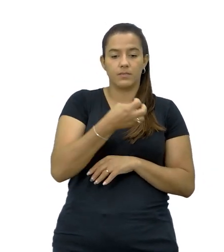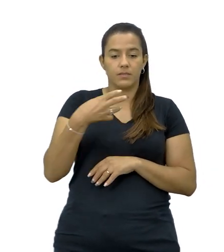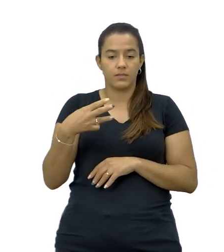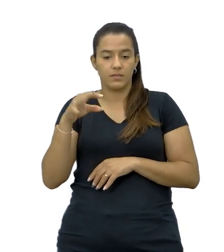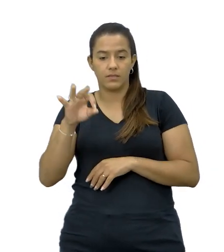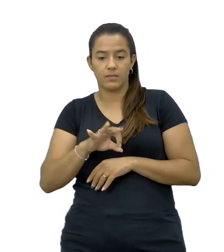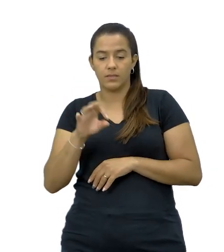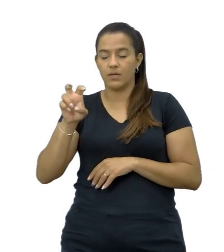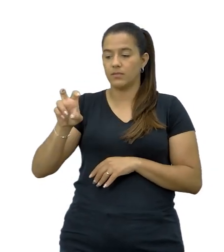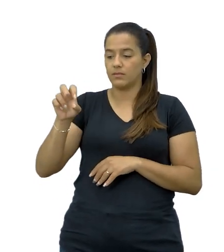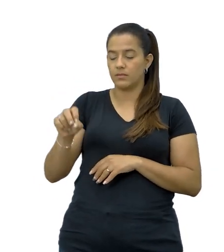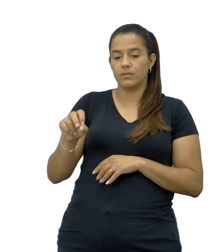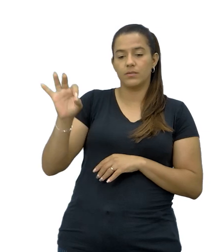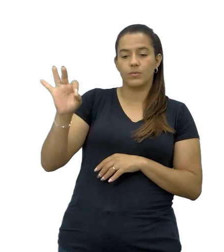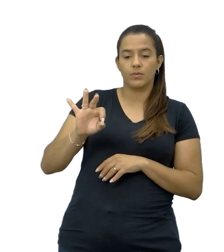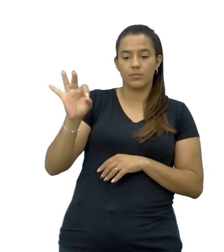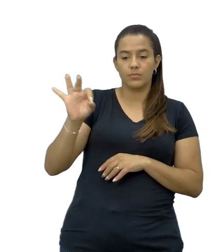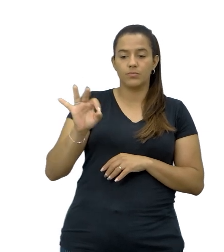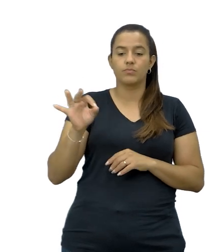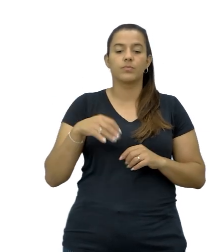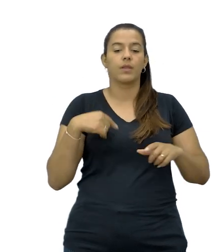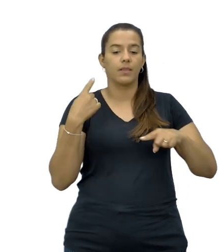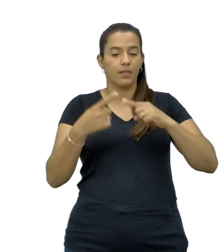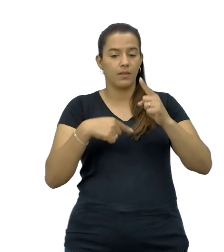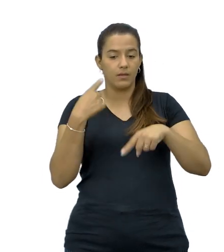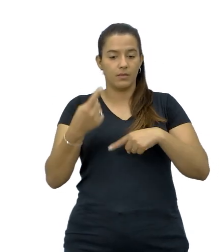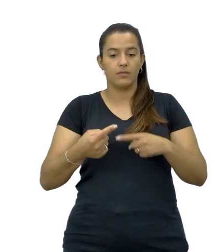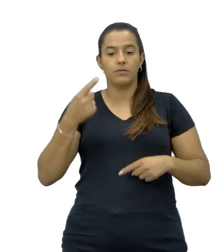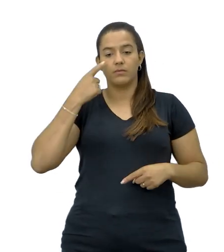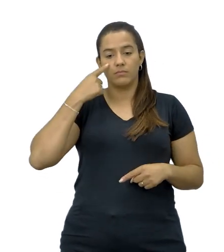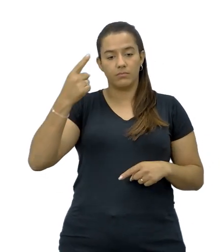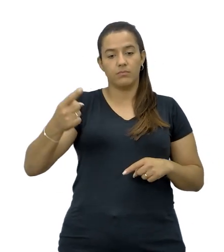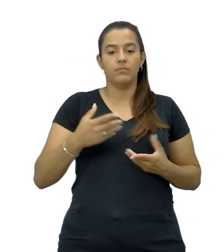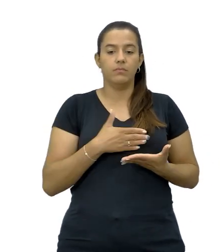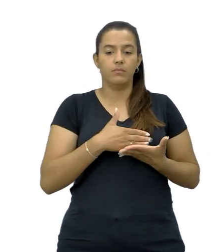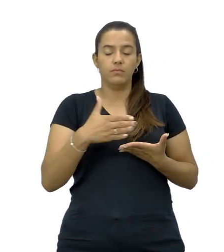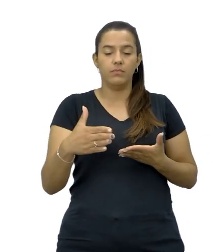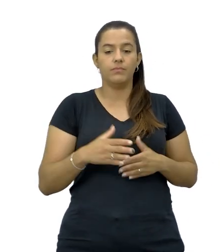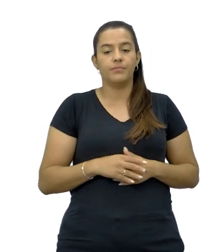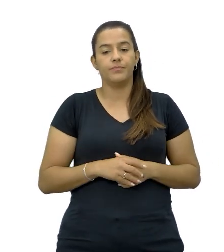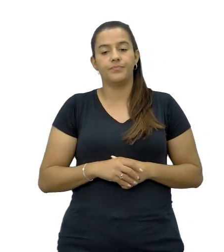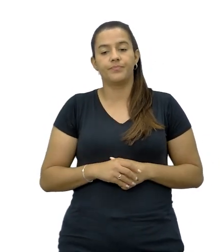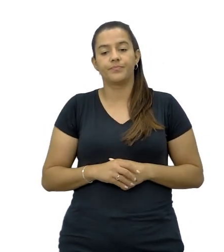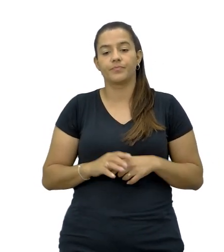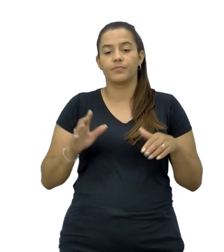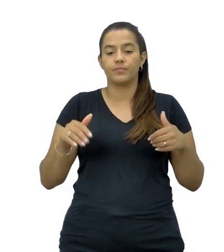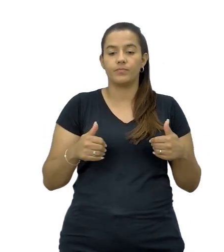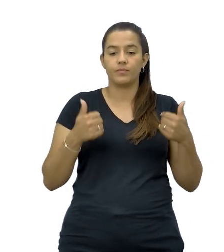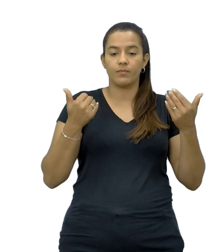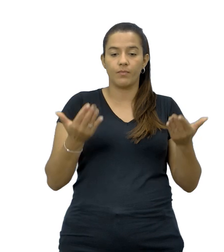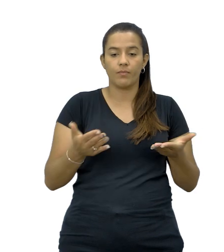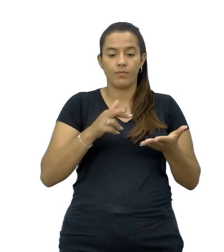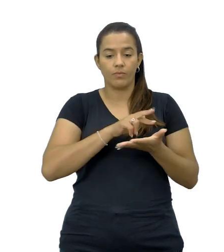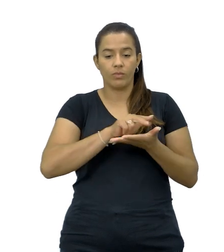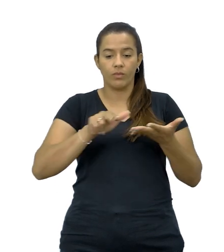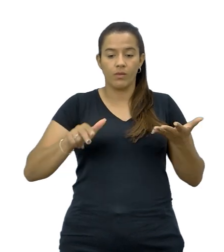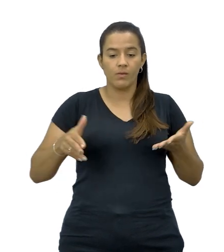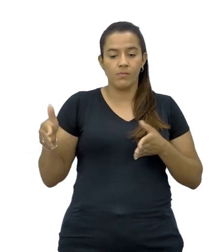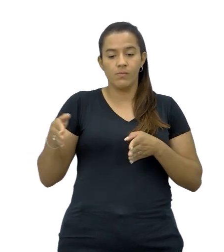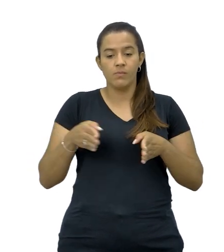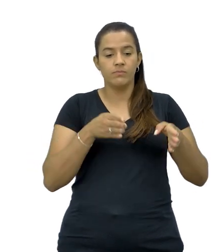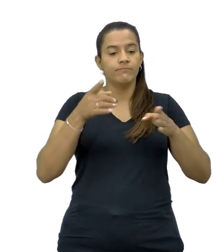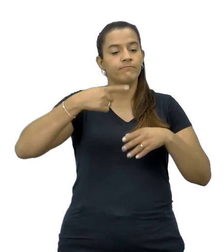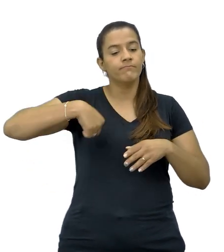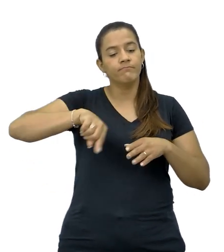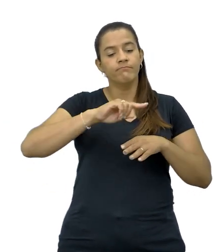63%, essa aqui tem 50%, depois eu vou na matriz, né? Pois vocês vão ver aqui qual é o caminho que nós estamos